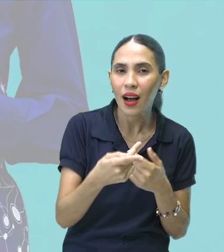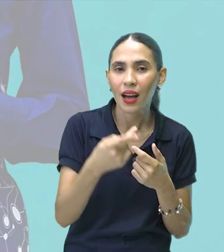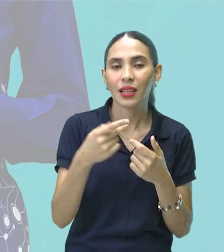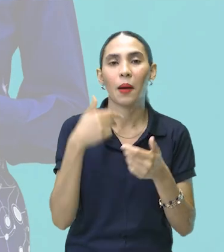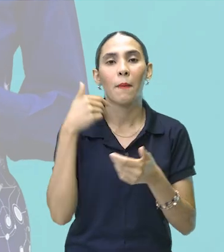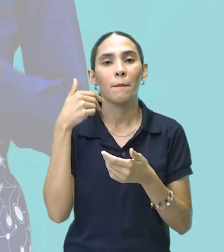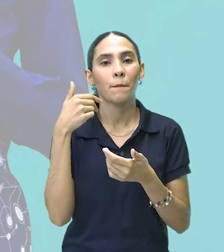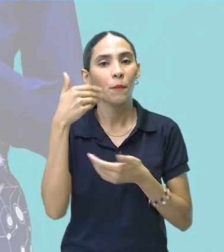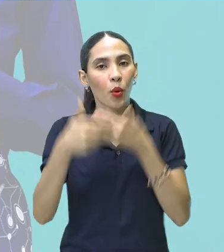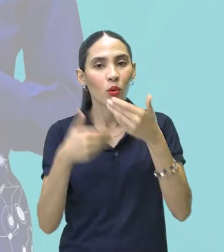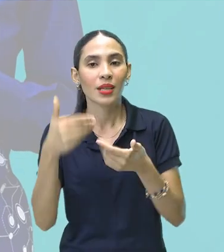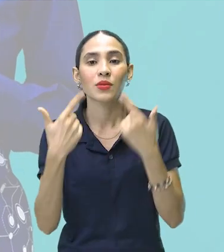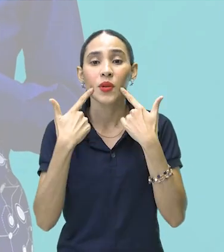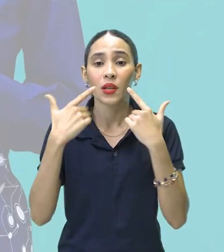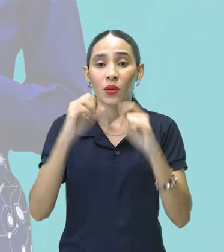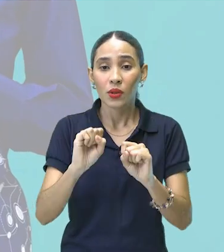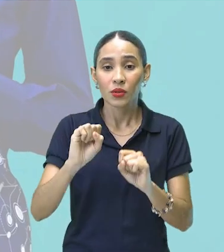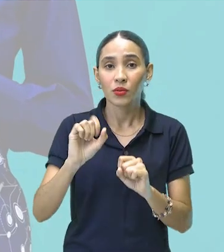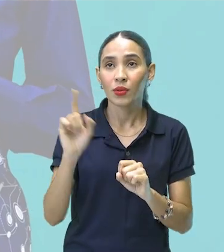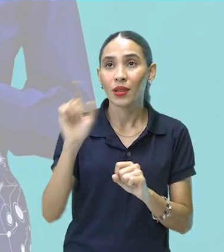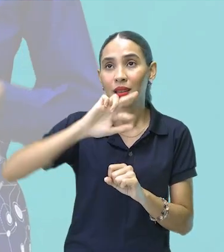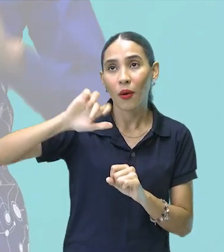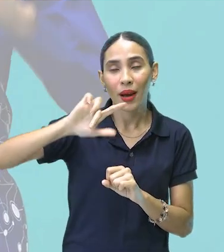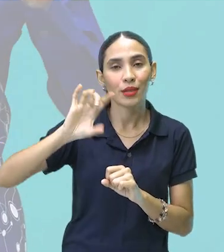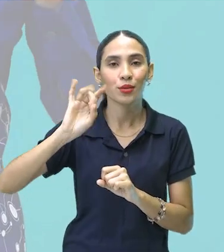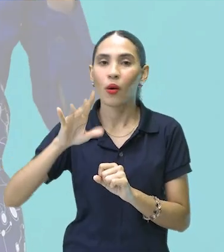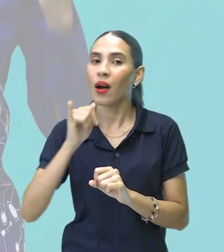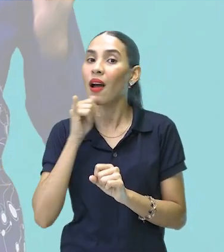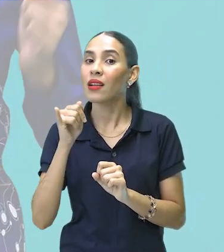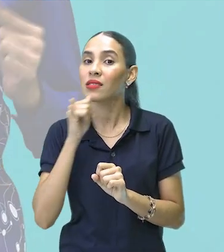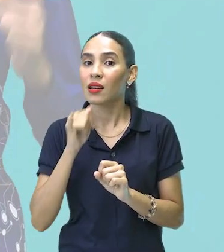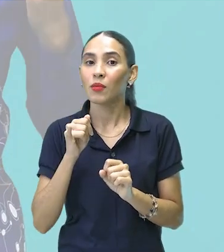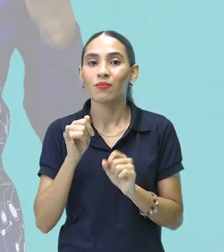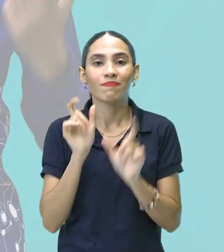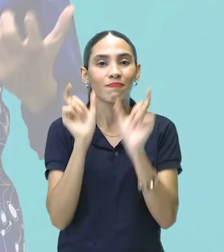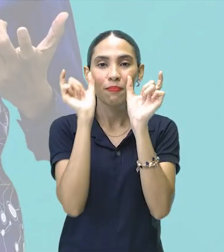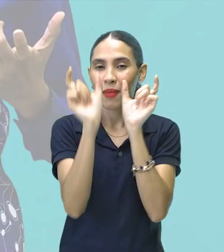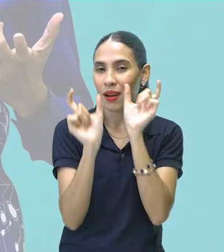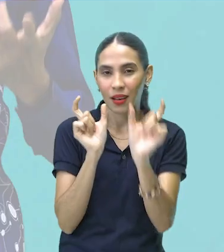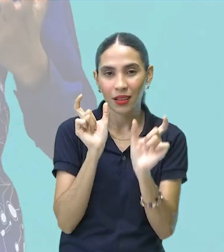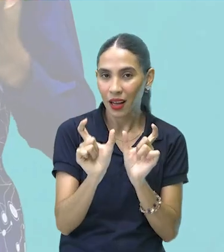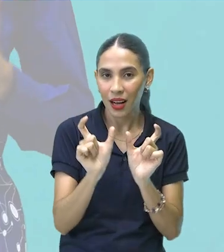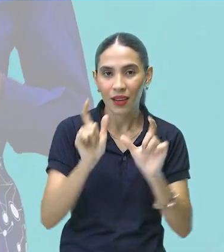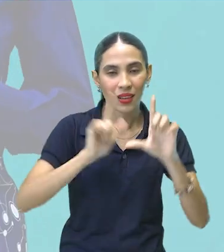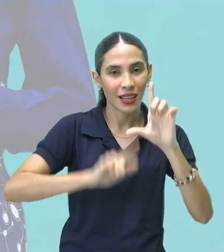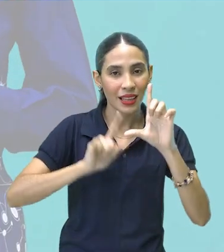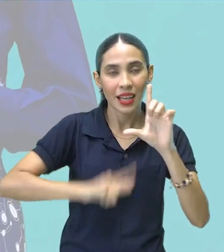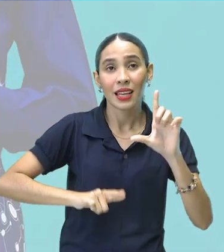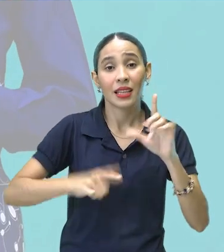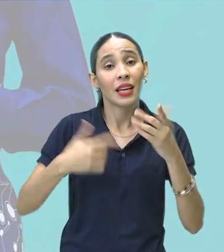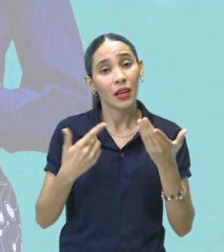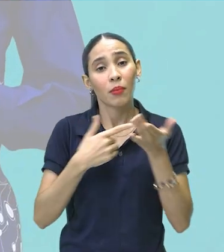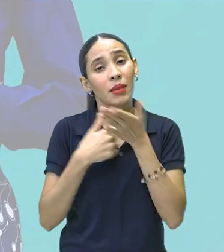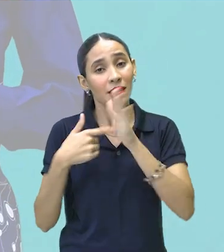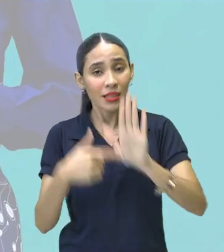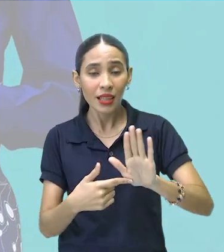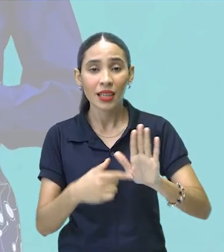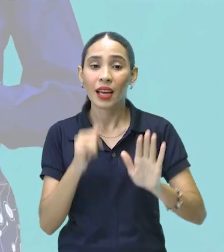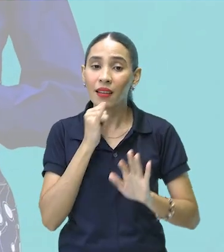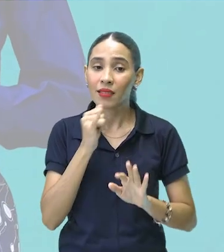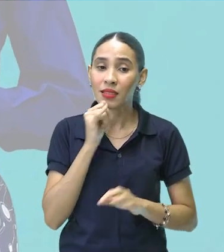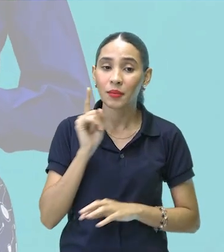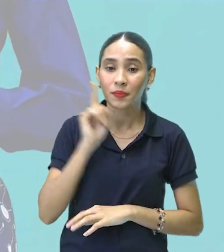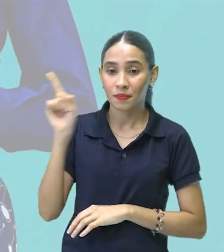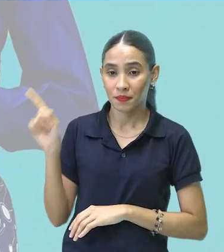processo linguístico, não vamos ficar fechados apenas às palavras, às letras, como eu trouxe aqui para vocês, o